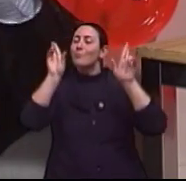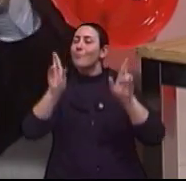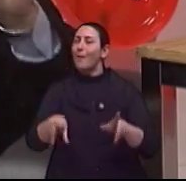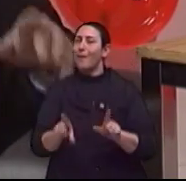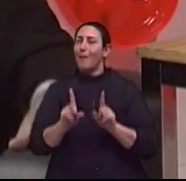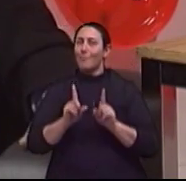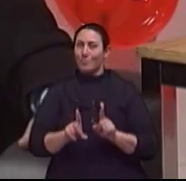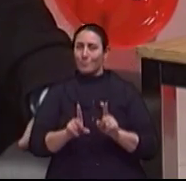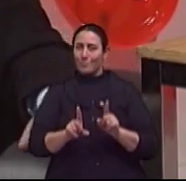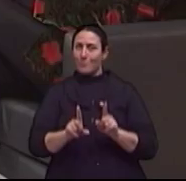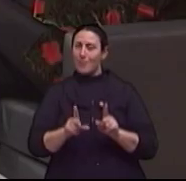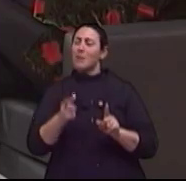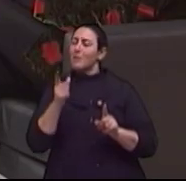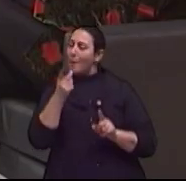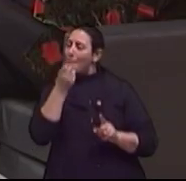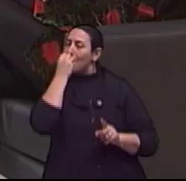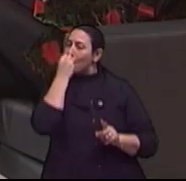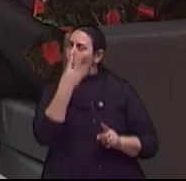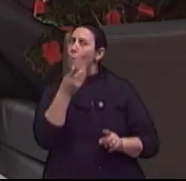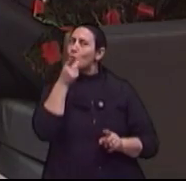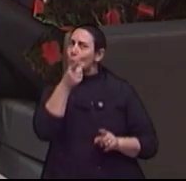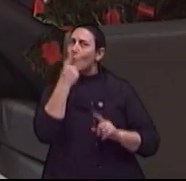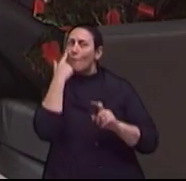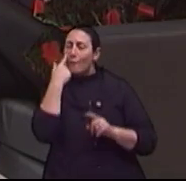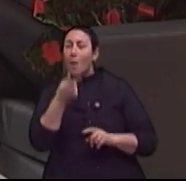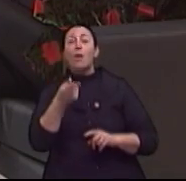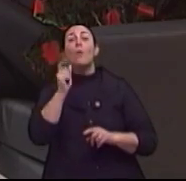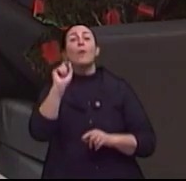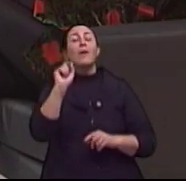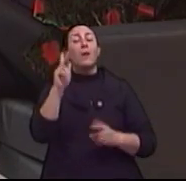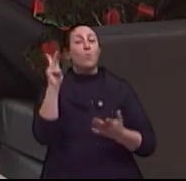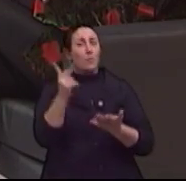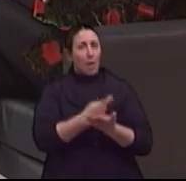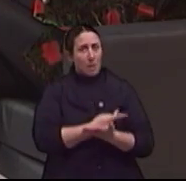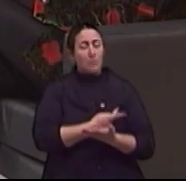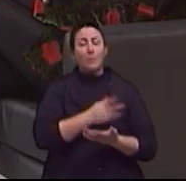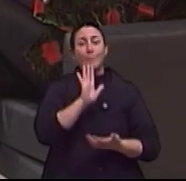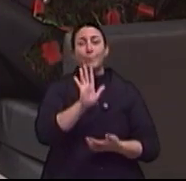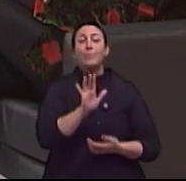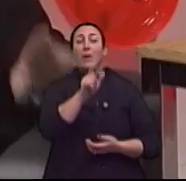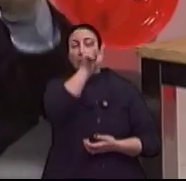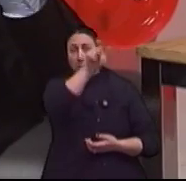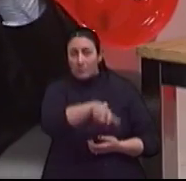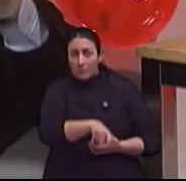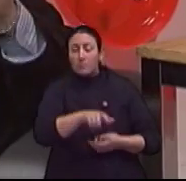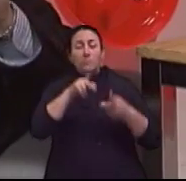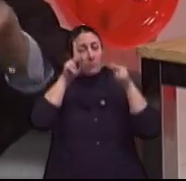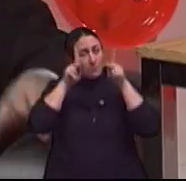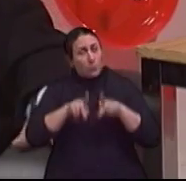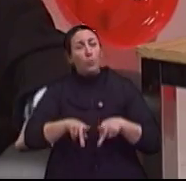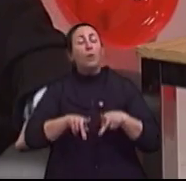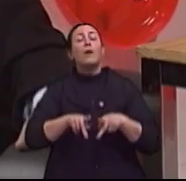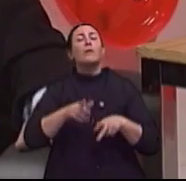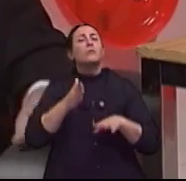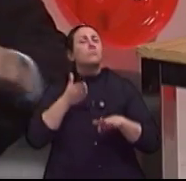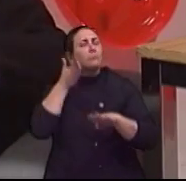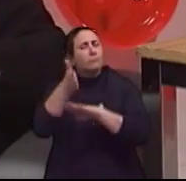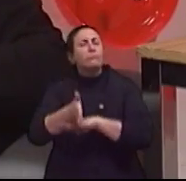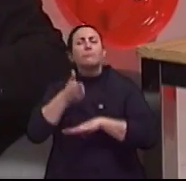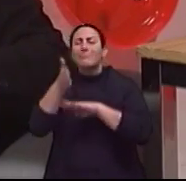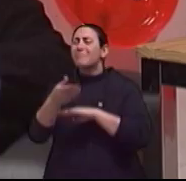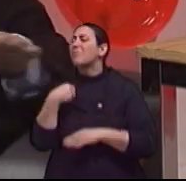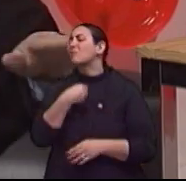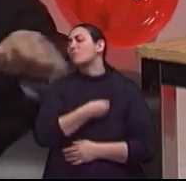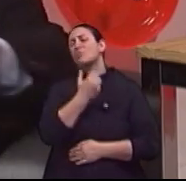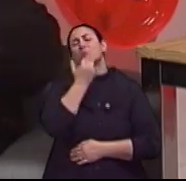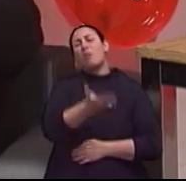infrequente isso que eu gostaria de fazer o chamamento é o paciente realizar vários tratamentos chegar lá na CL dor